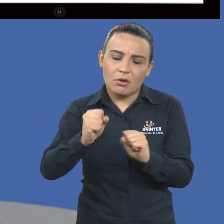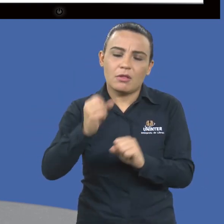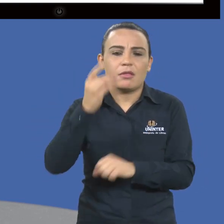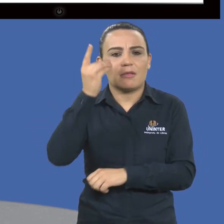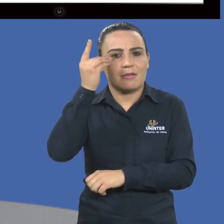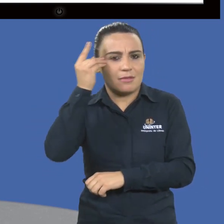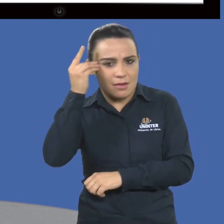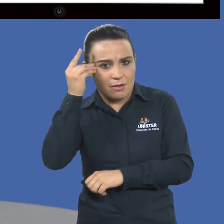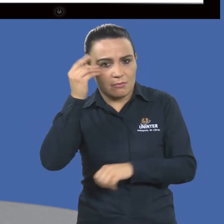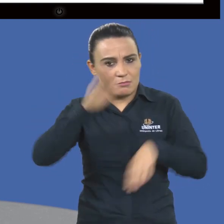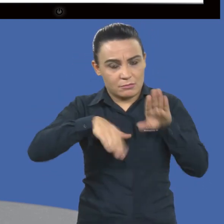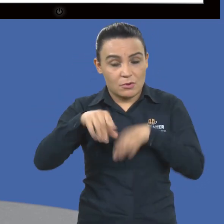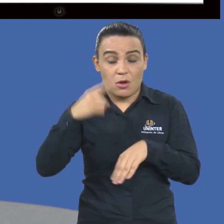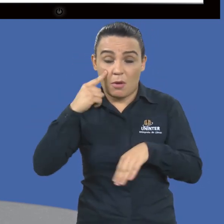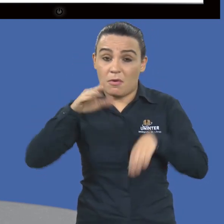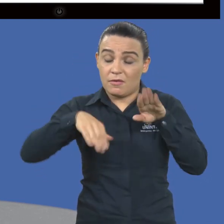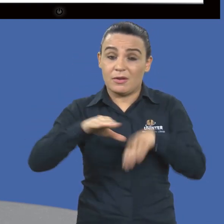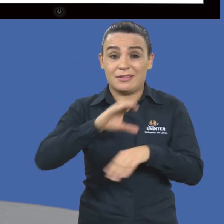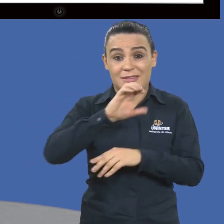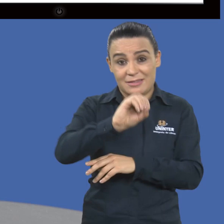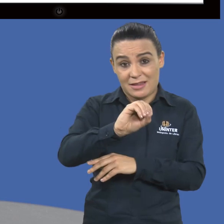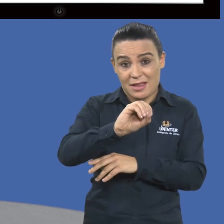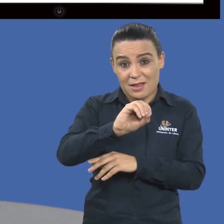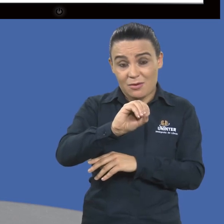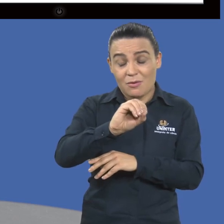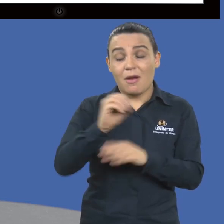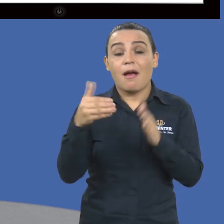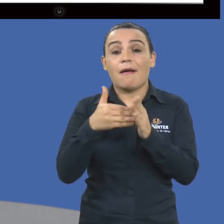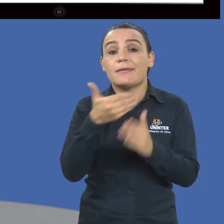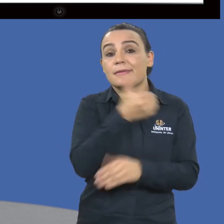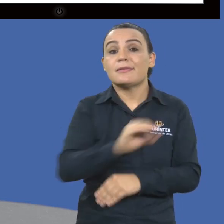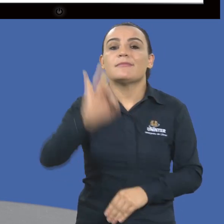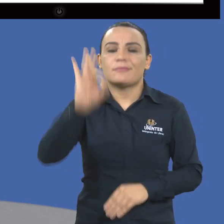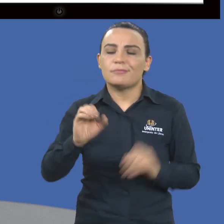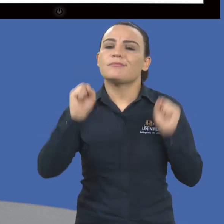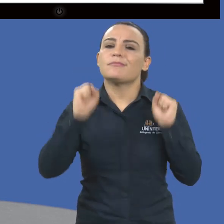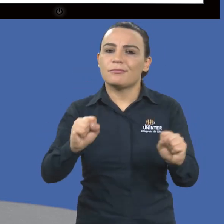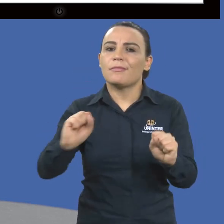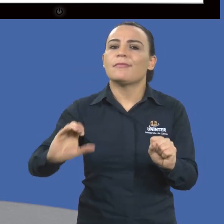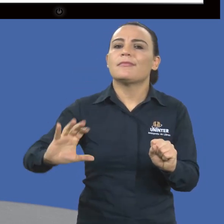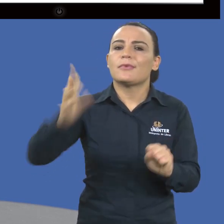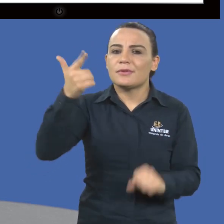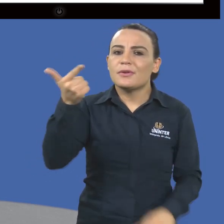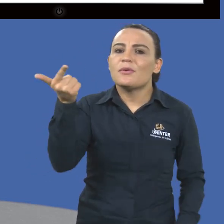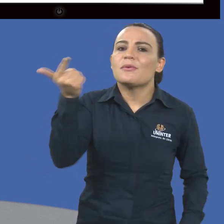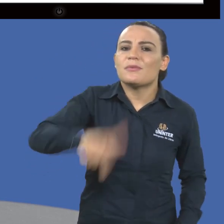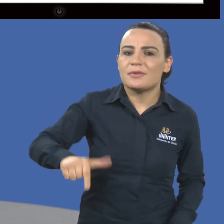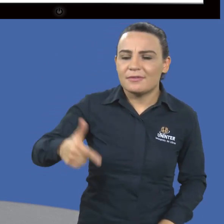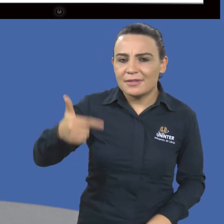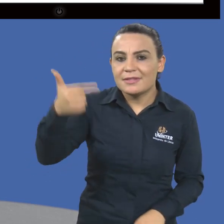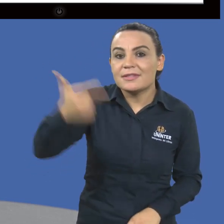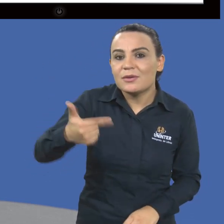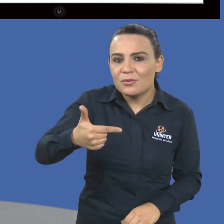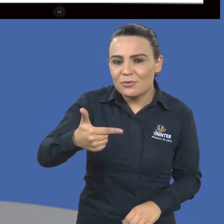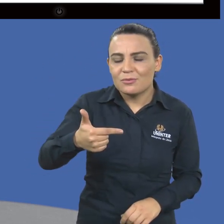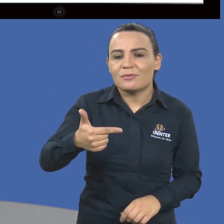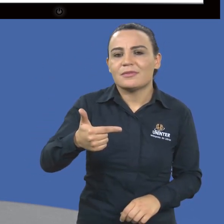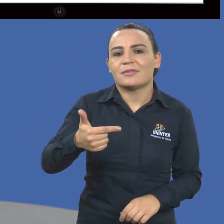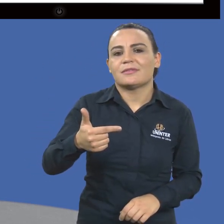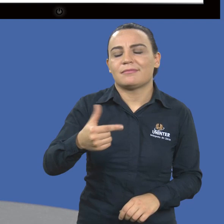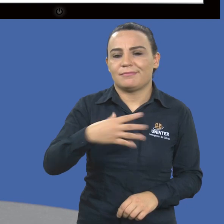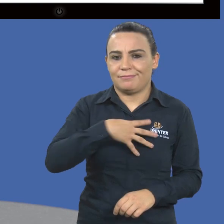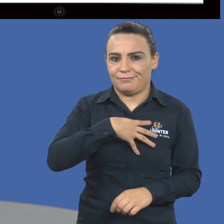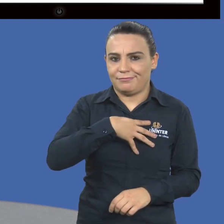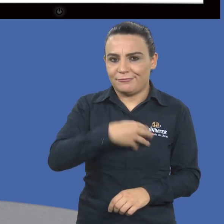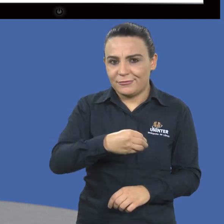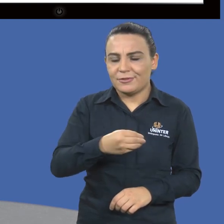com síndrome de Down pode variar de 0 até 100%. Então vejam como